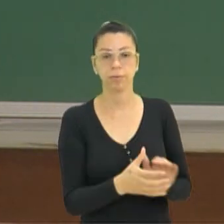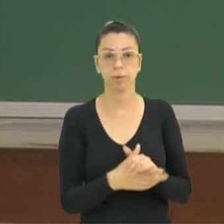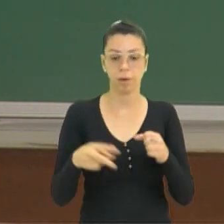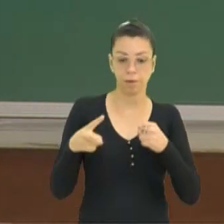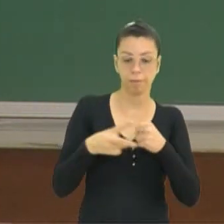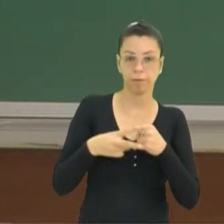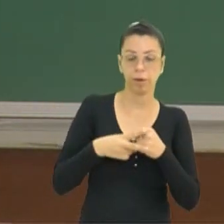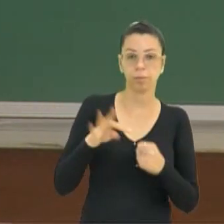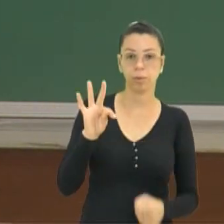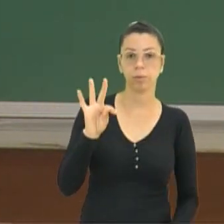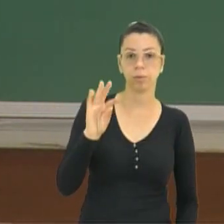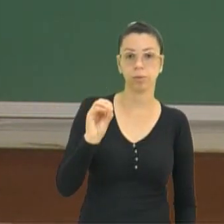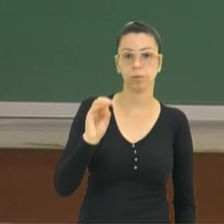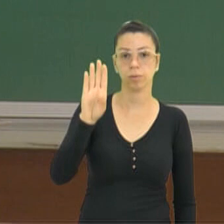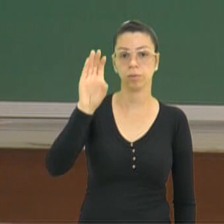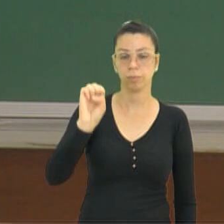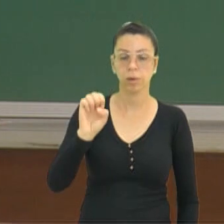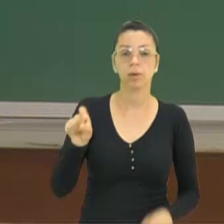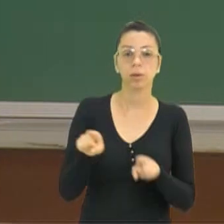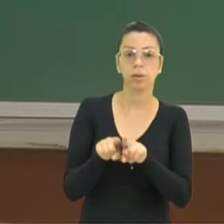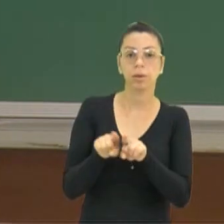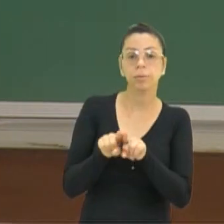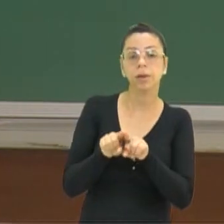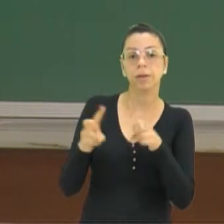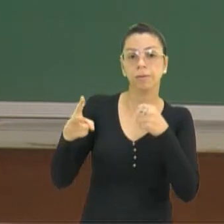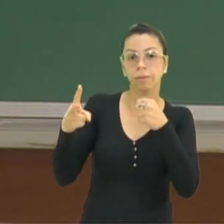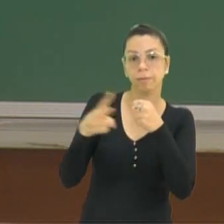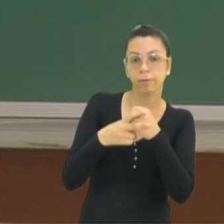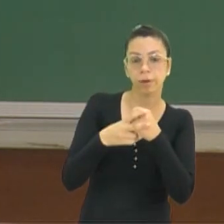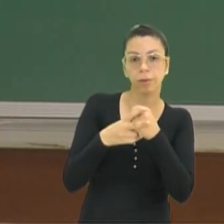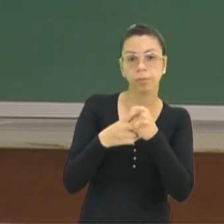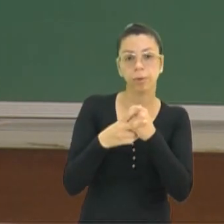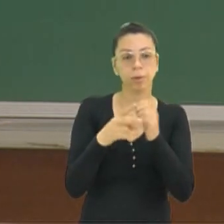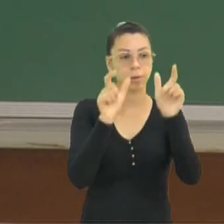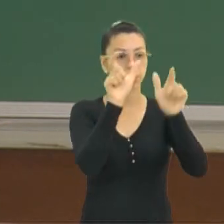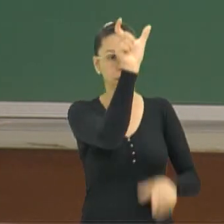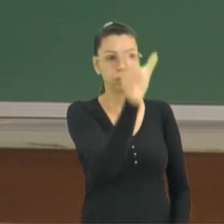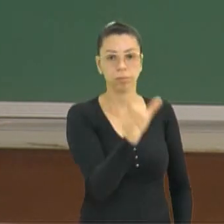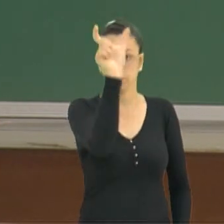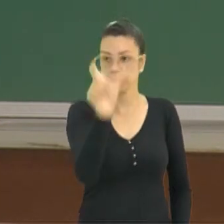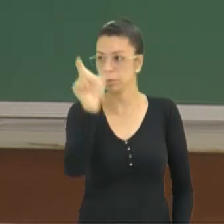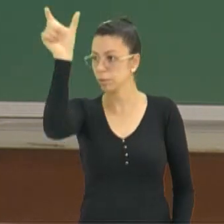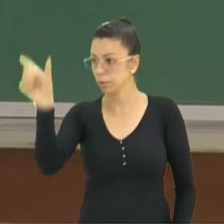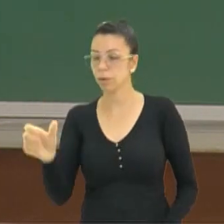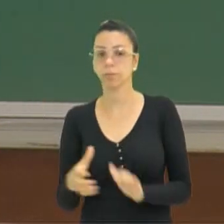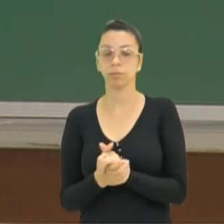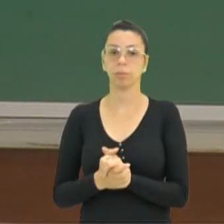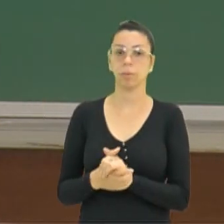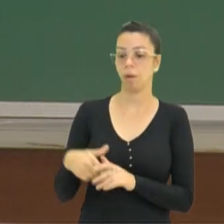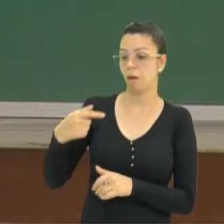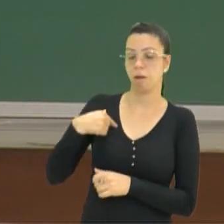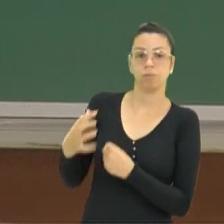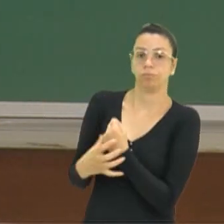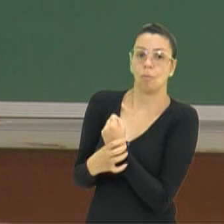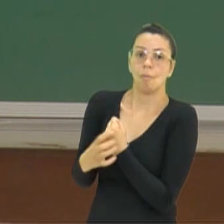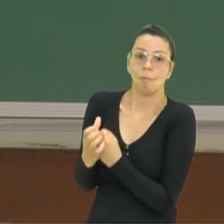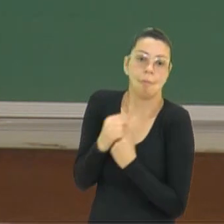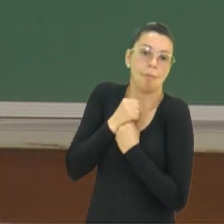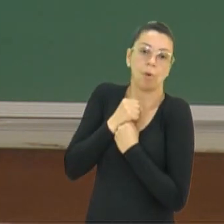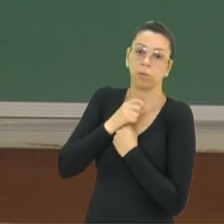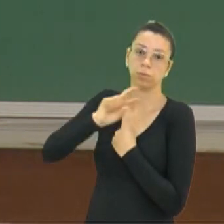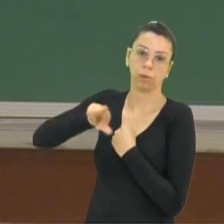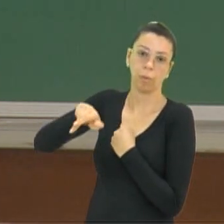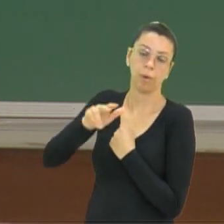verbo na terceira coluna no particípio passado. Tá bom? Eu não fui presa. Beleza? Eu não estou, né?